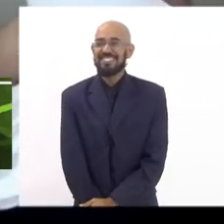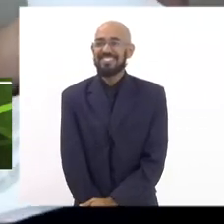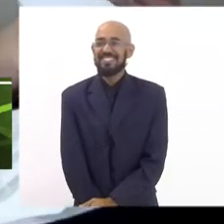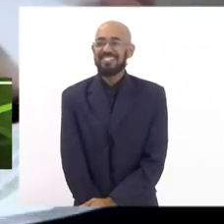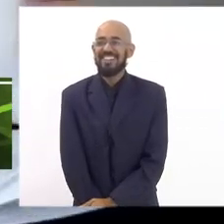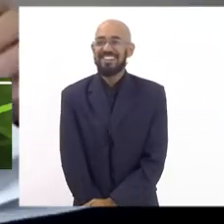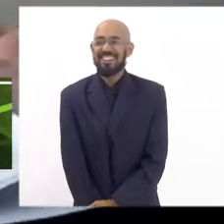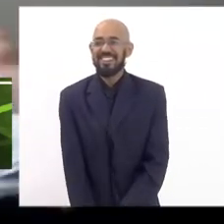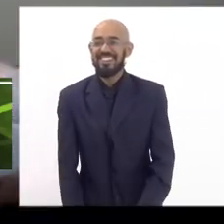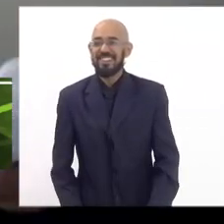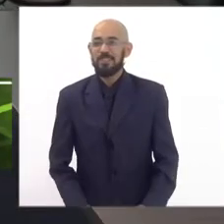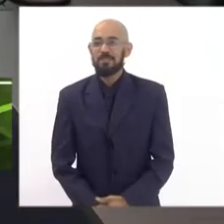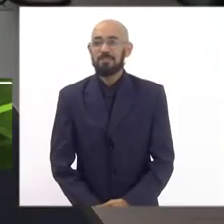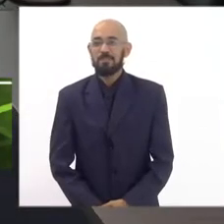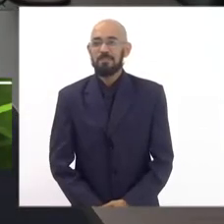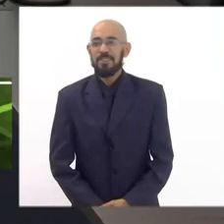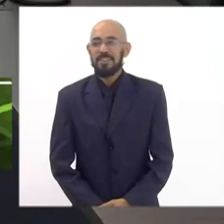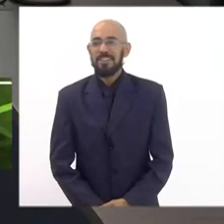Doutor Momento.